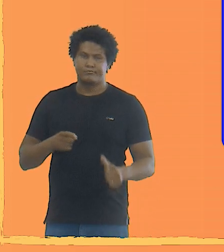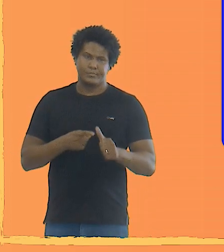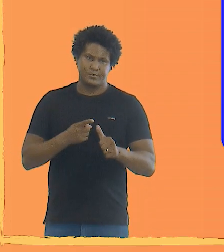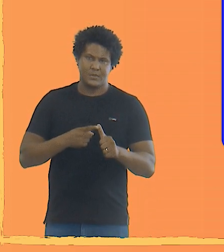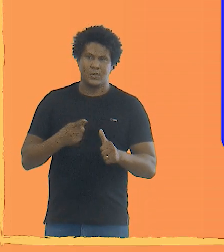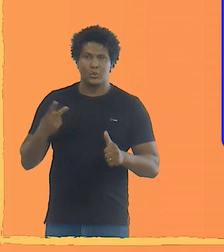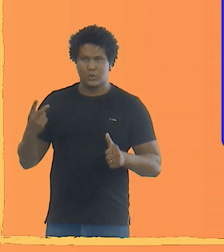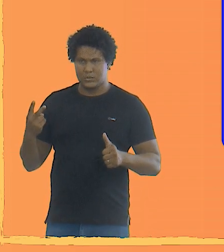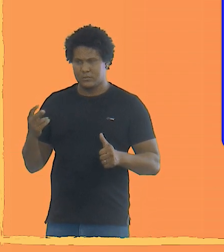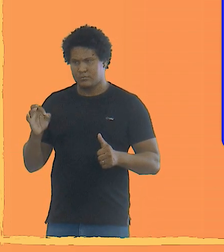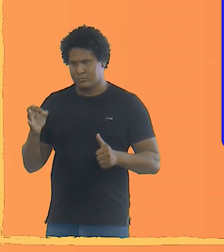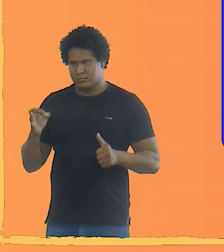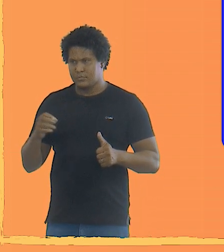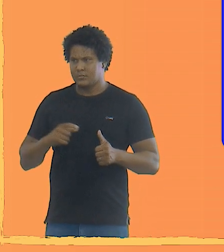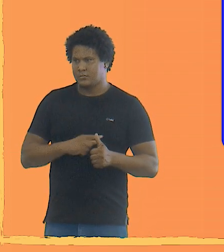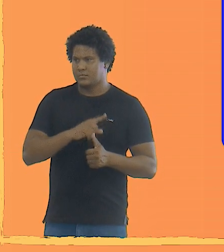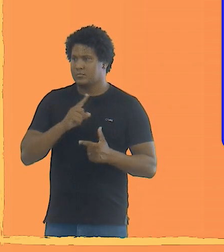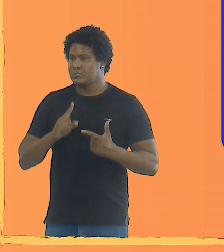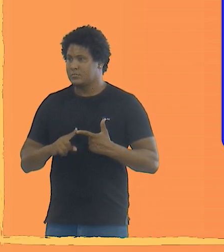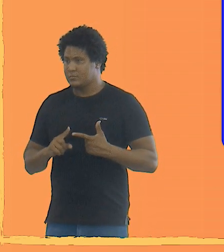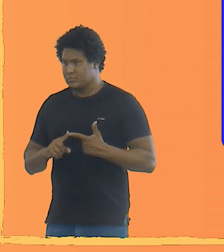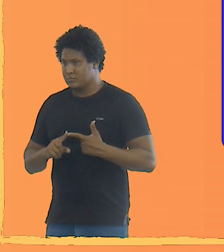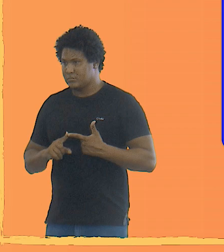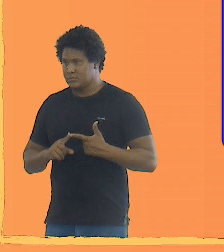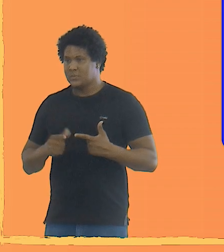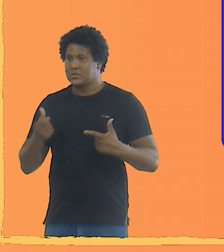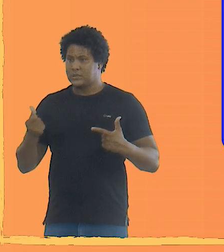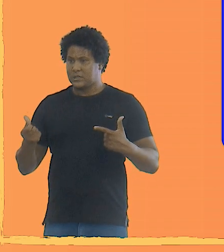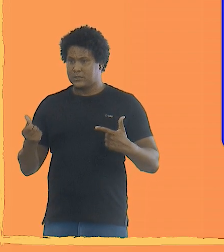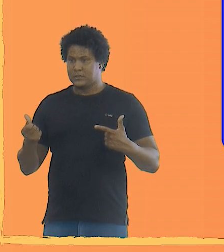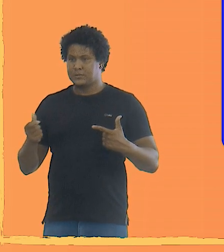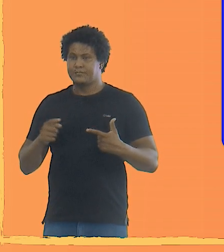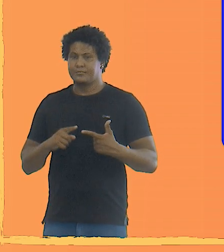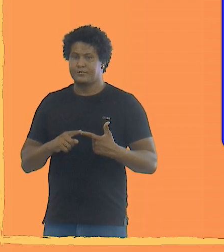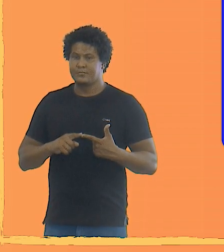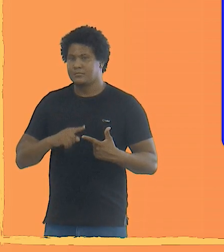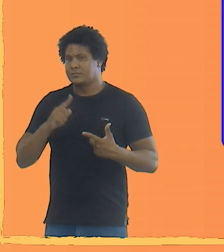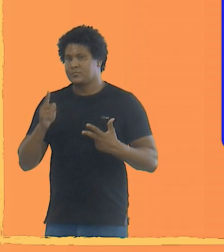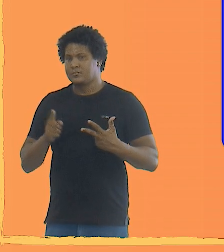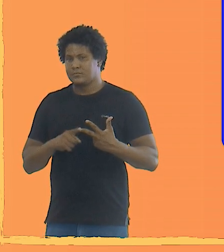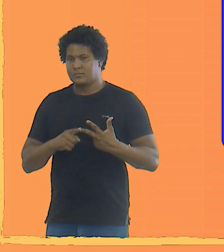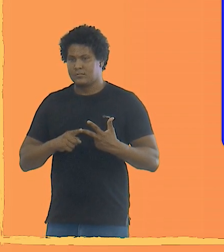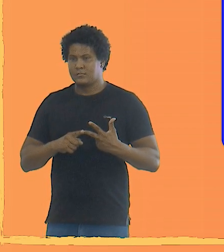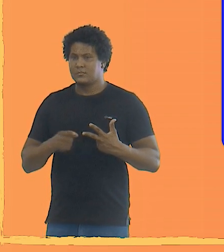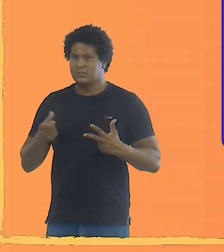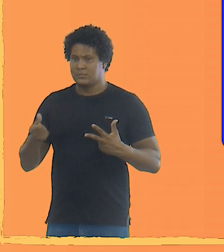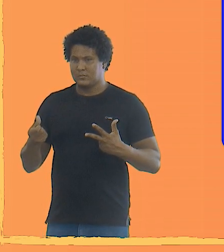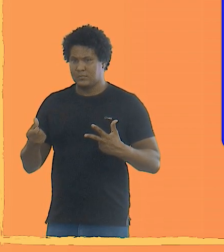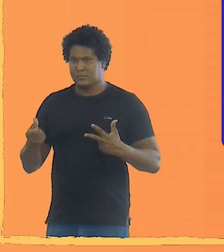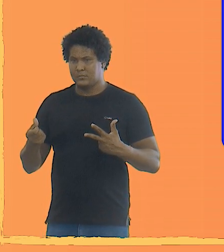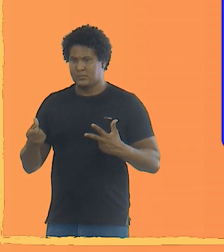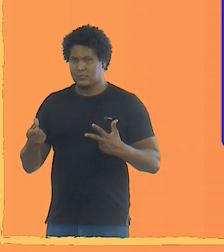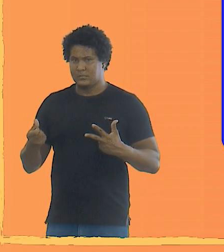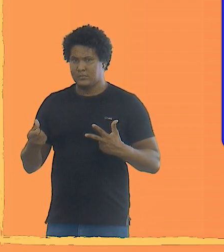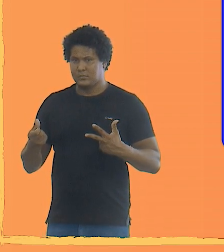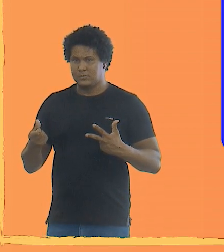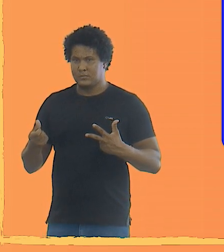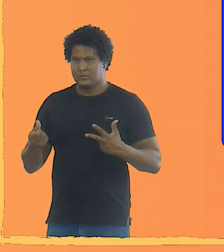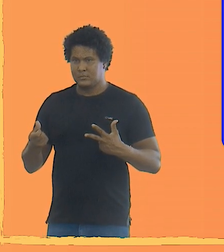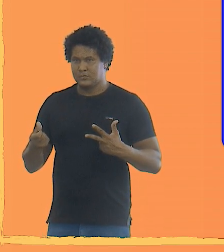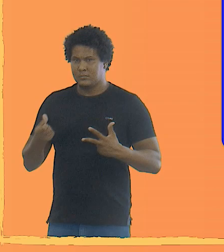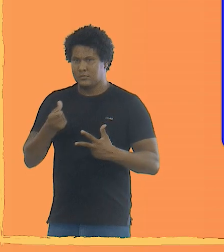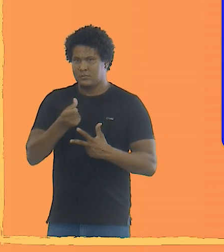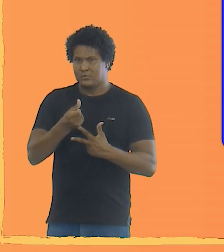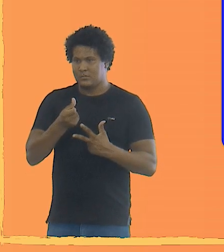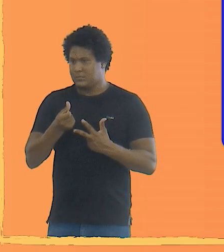né? Se eu usar a segunda engrenagem, 6. Se eu usar a terceira engrenagem, 6. Então 6 mais 6